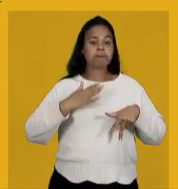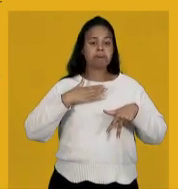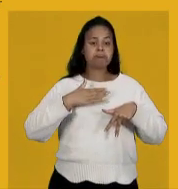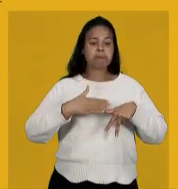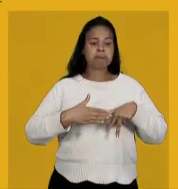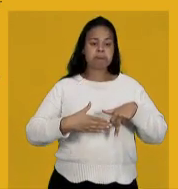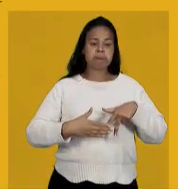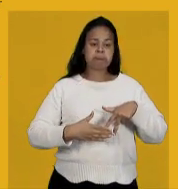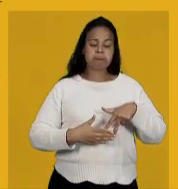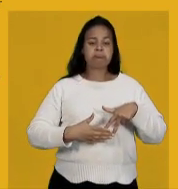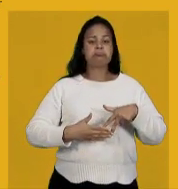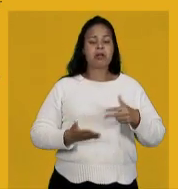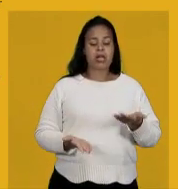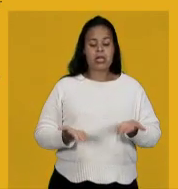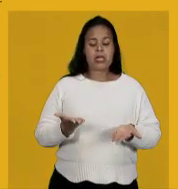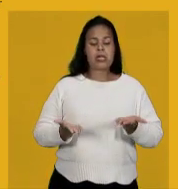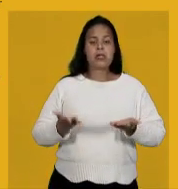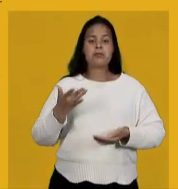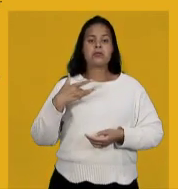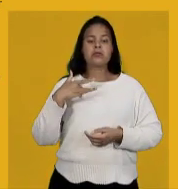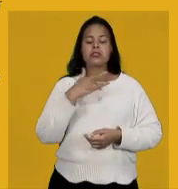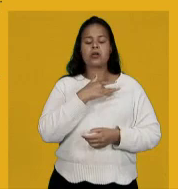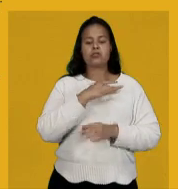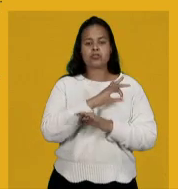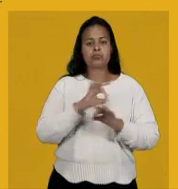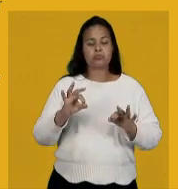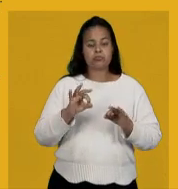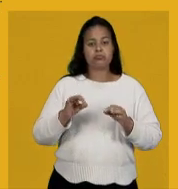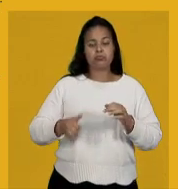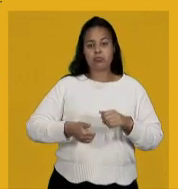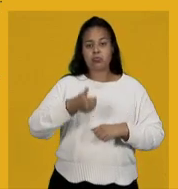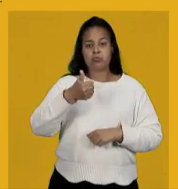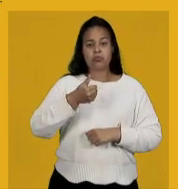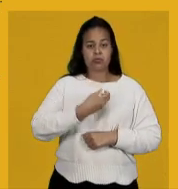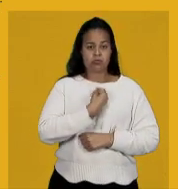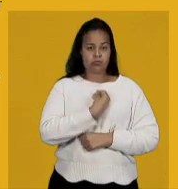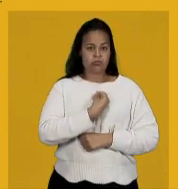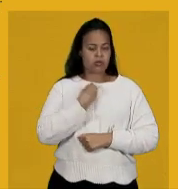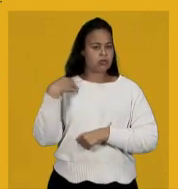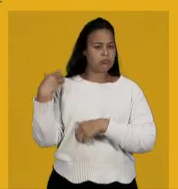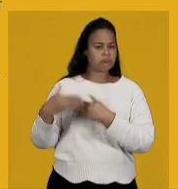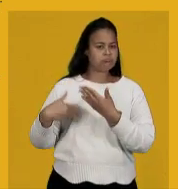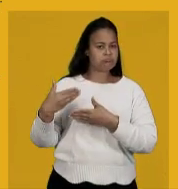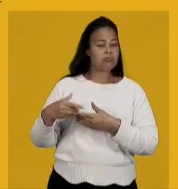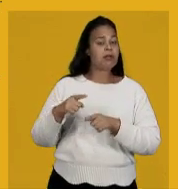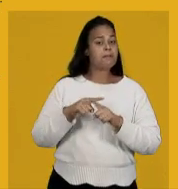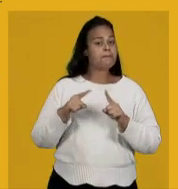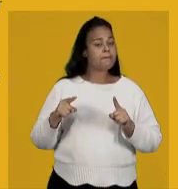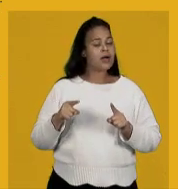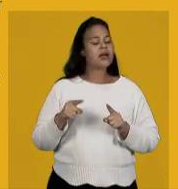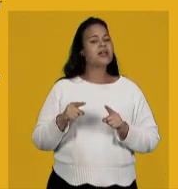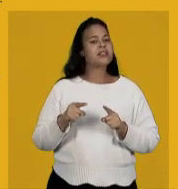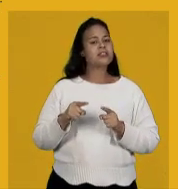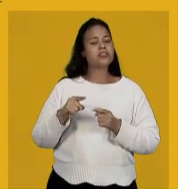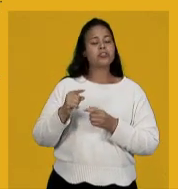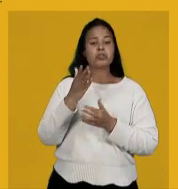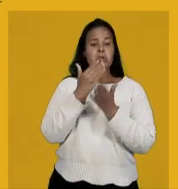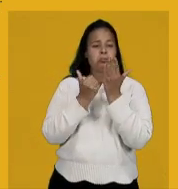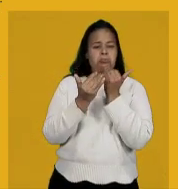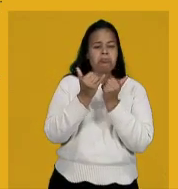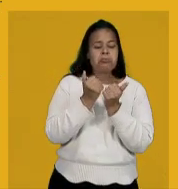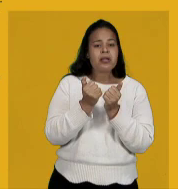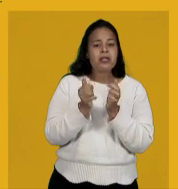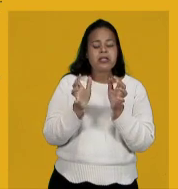uma saúde equilibrada e uma boa qualidade de vida. No entanto, não basta consumir salada e